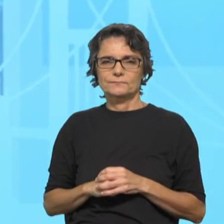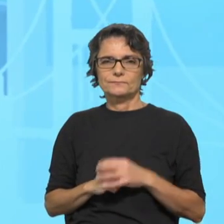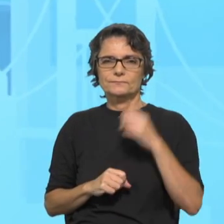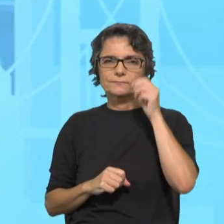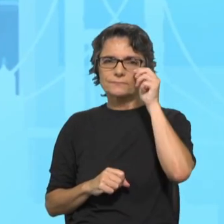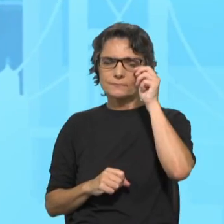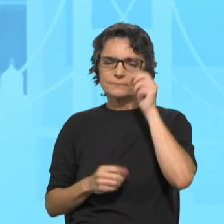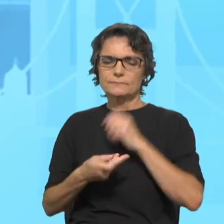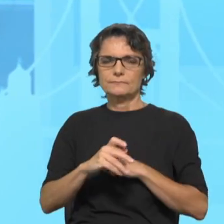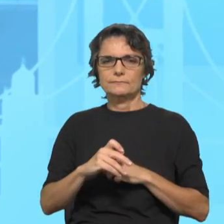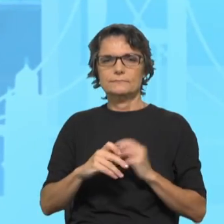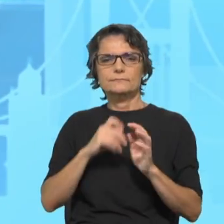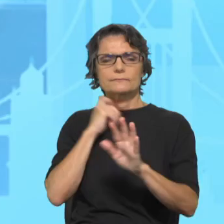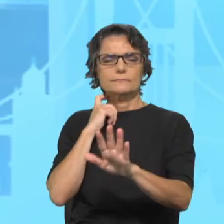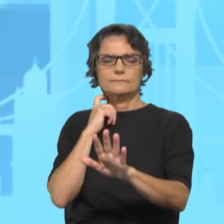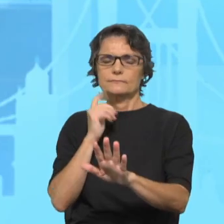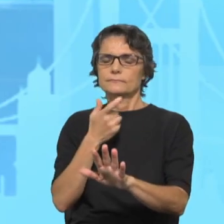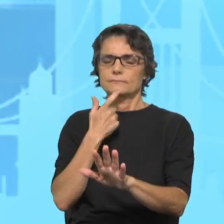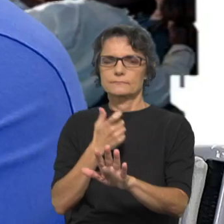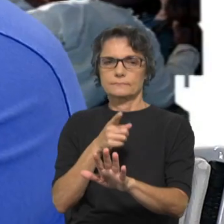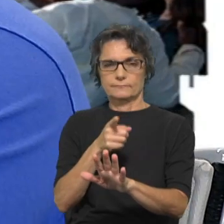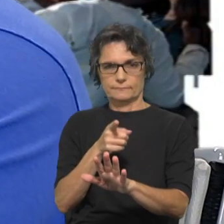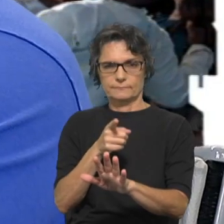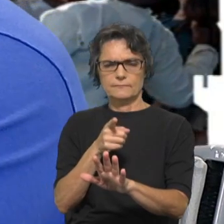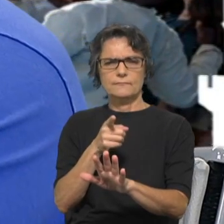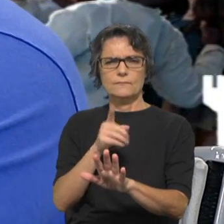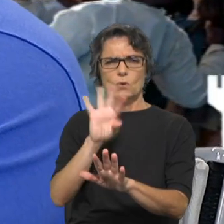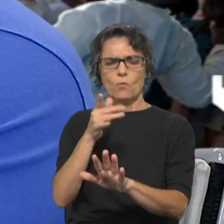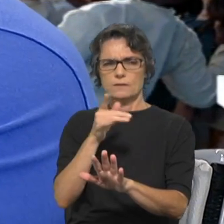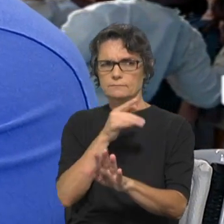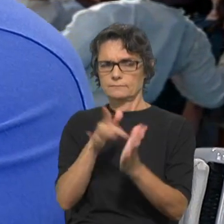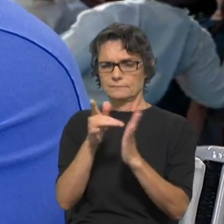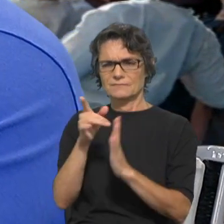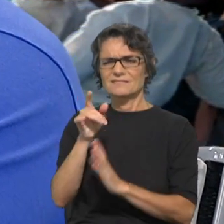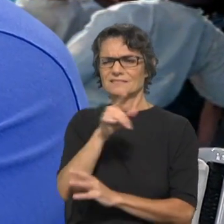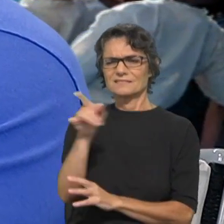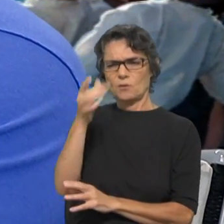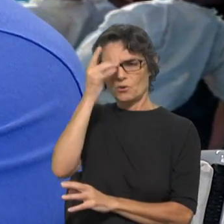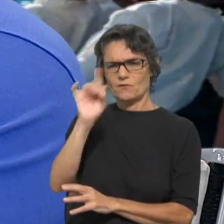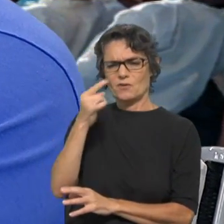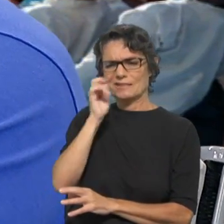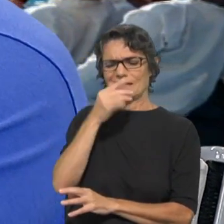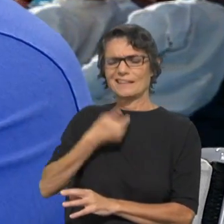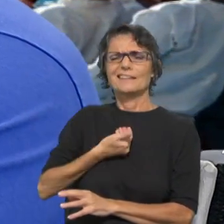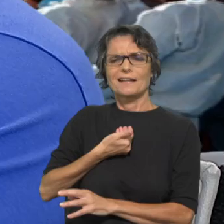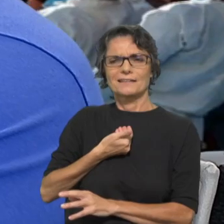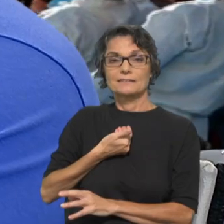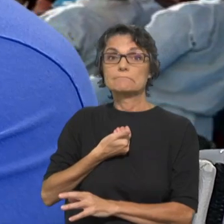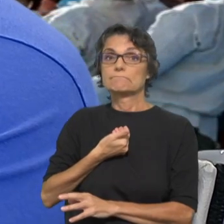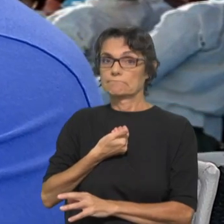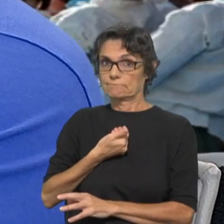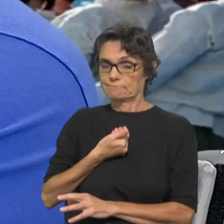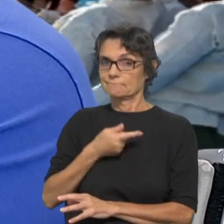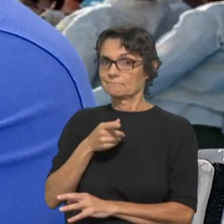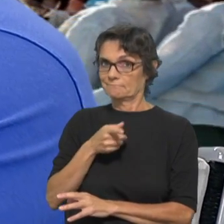Padre José Carlos, acredito que esta pergunta, e vós, quem dizeis que eu sou, seja uma pergunta que, enfim, passa por muitos dias do